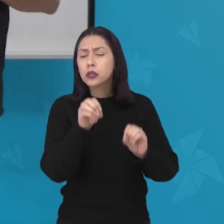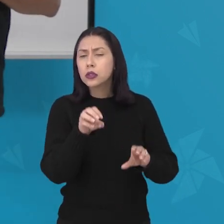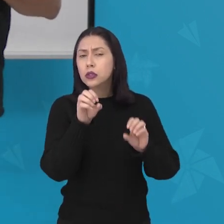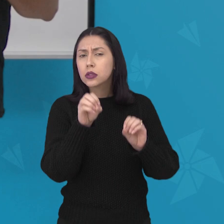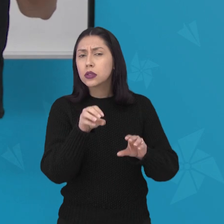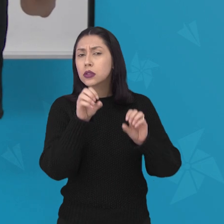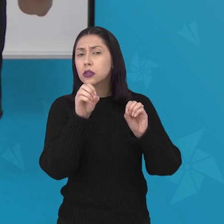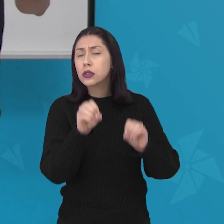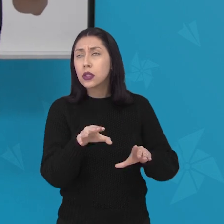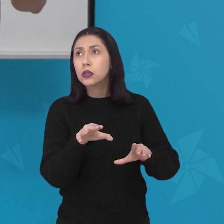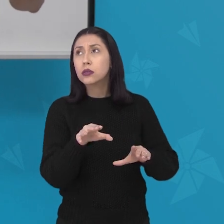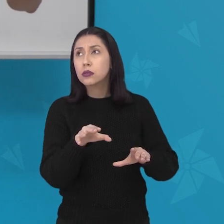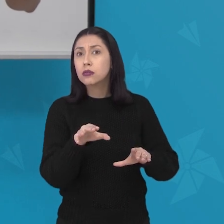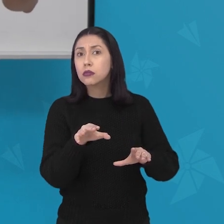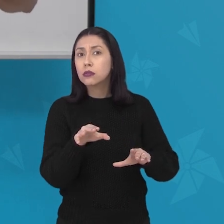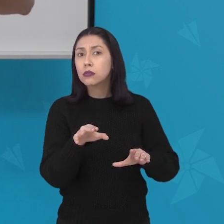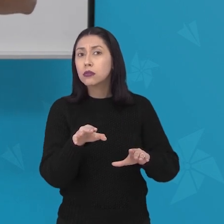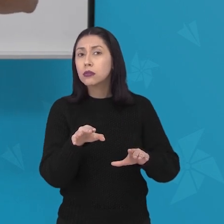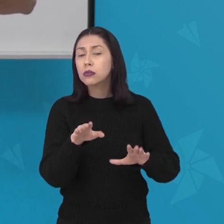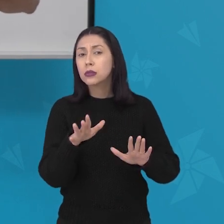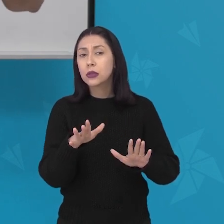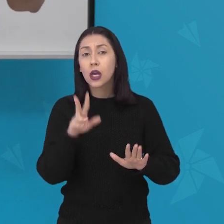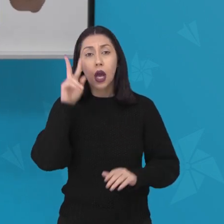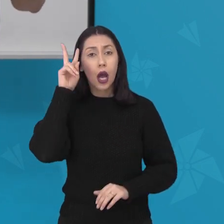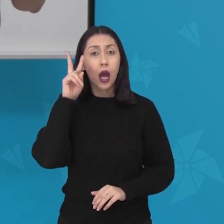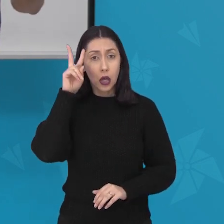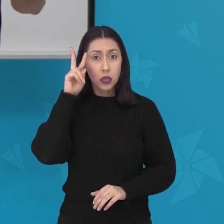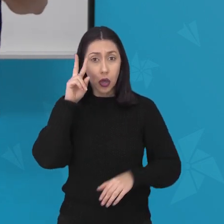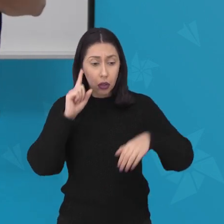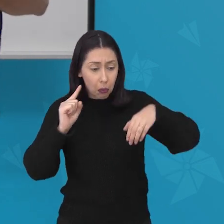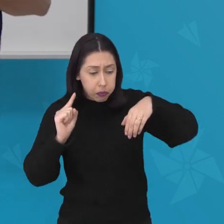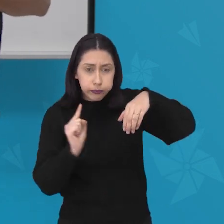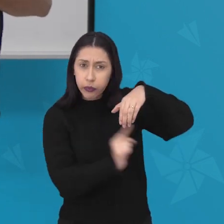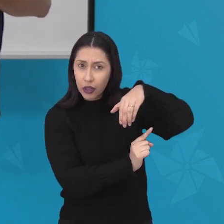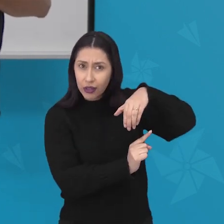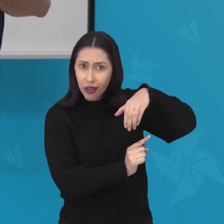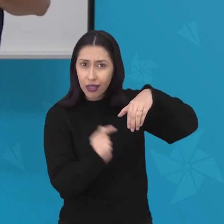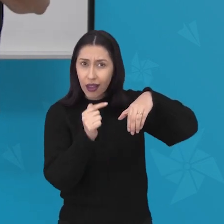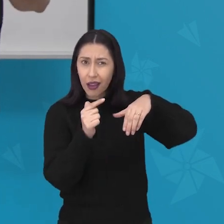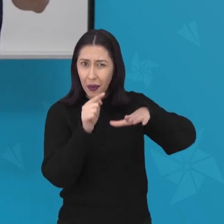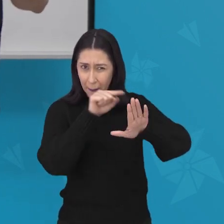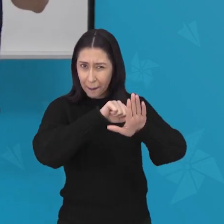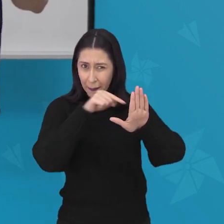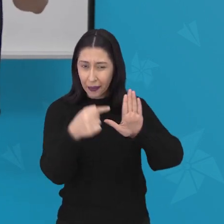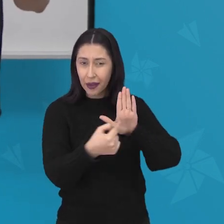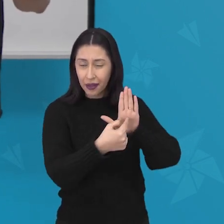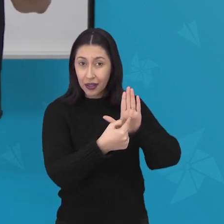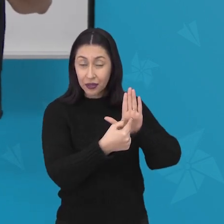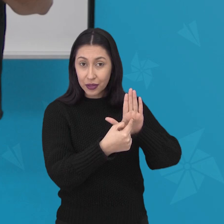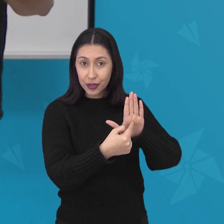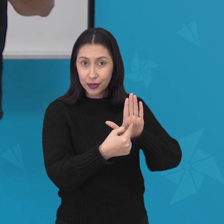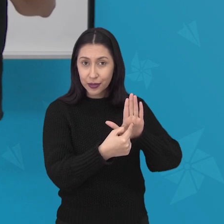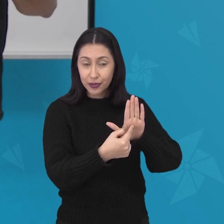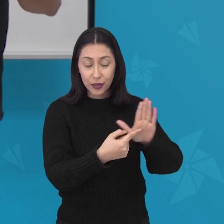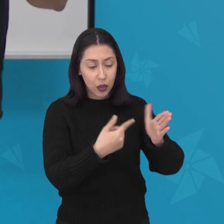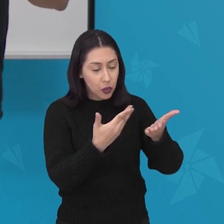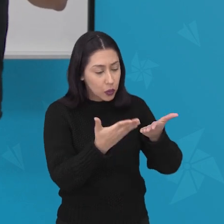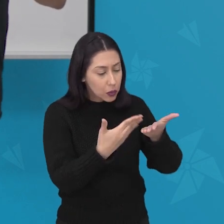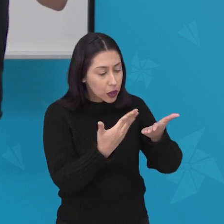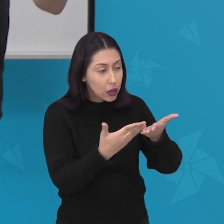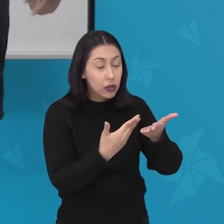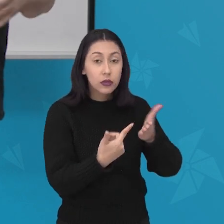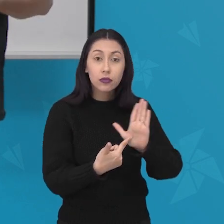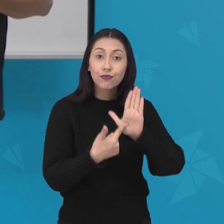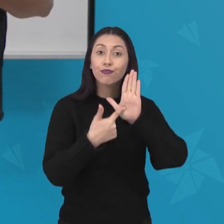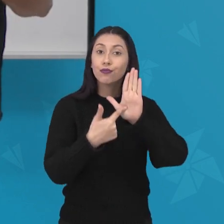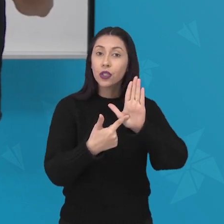construiu uma aula sobre a alegoria da caverna ou o mito da caverna. Esse livro 7, ele gira